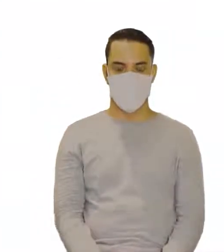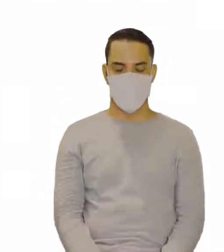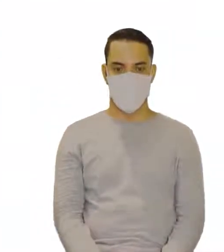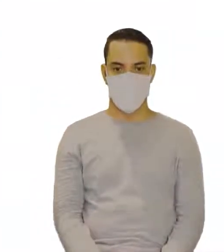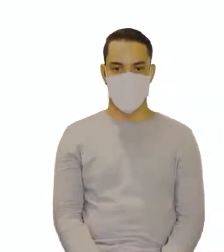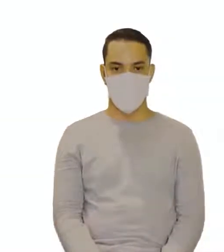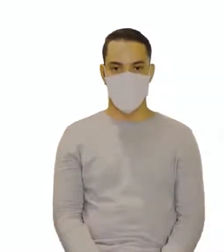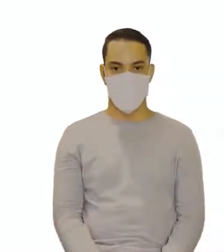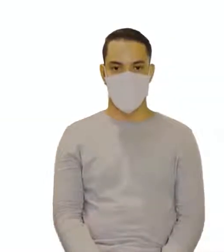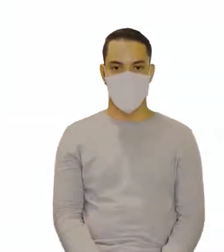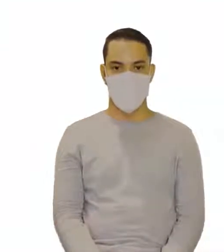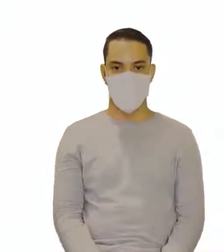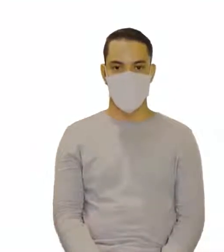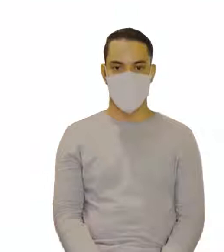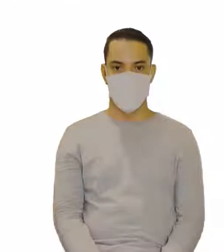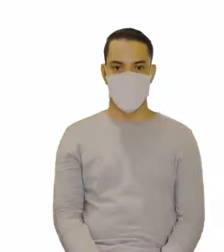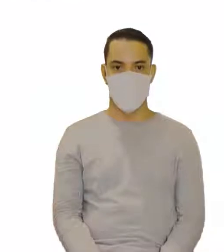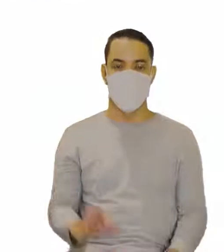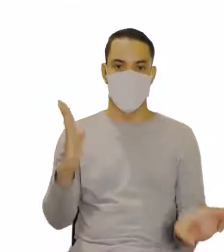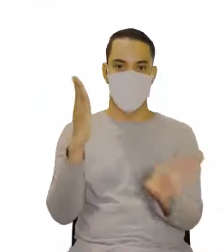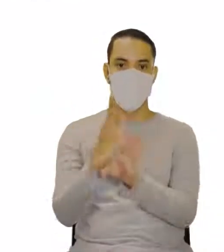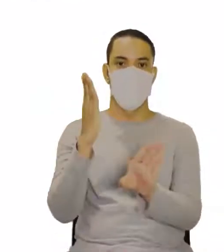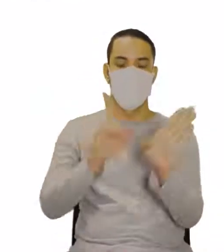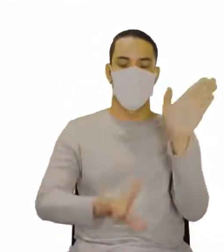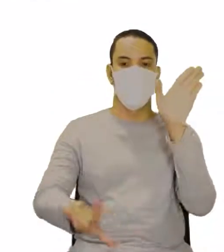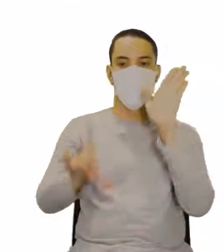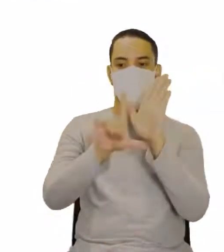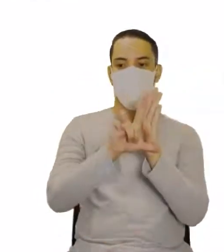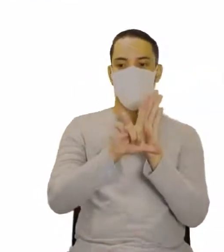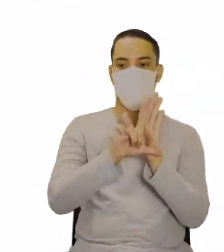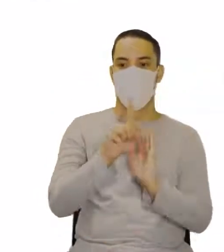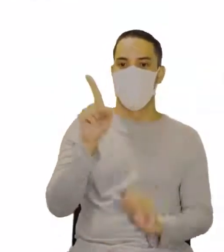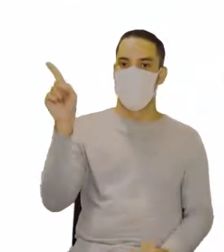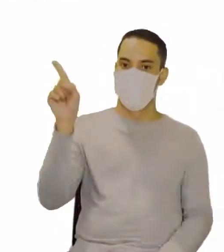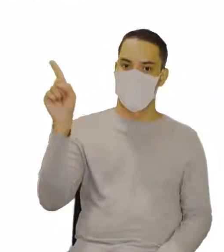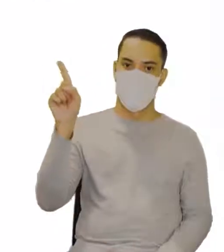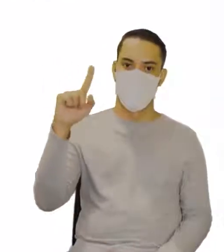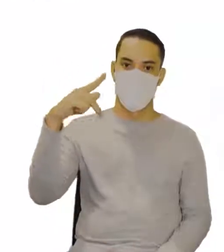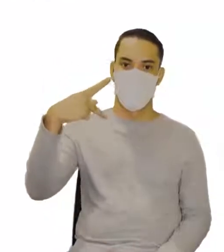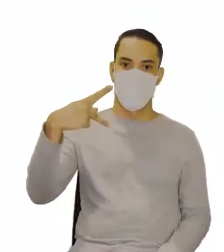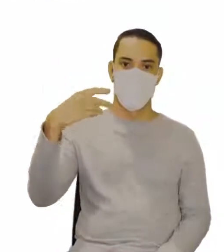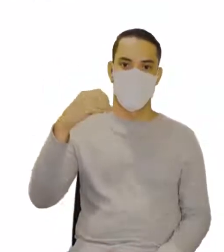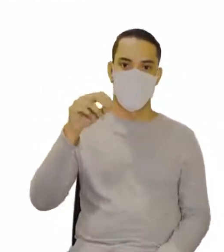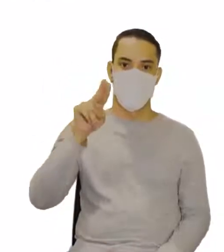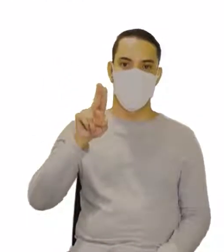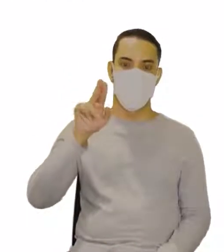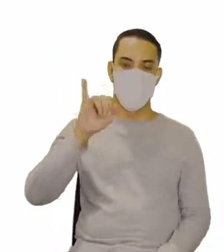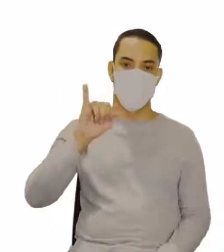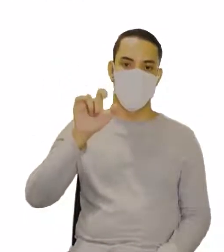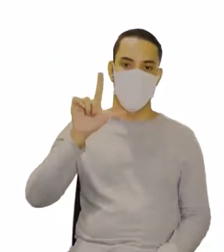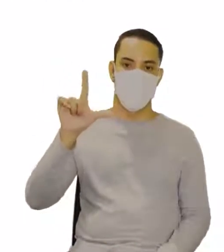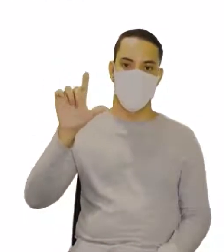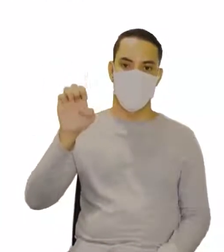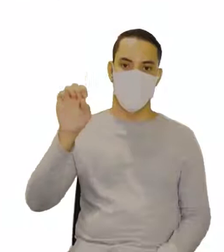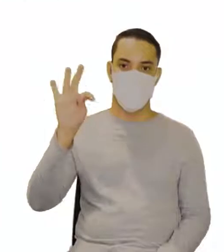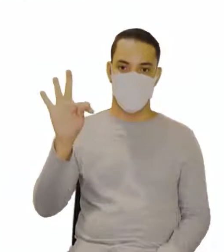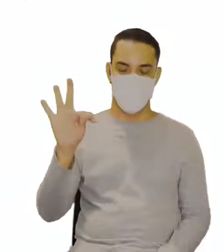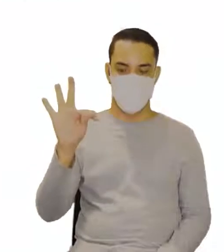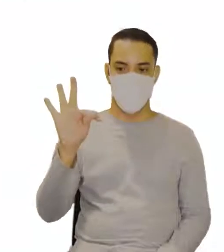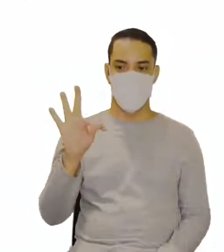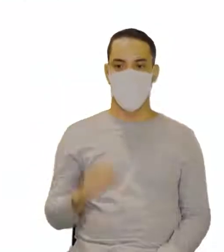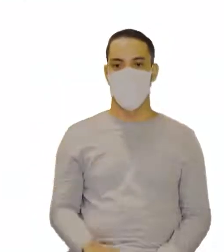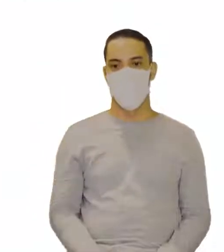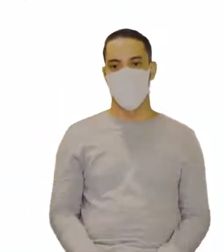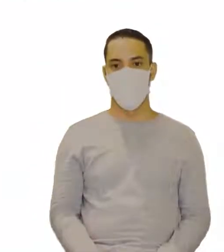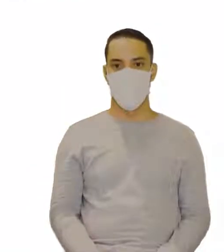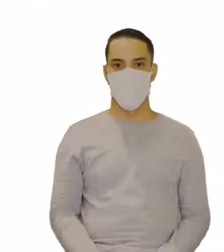podemos fazer isso daí? Através dessa lei bem aqui, ok? Ó, lei de Pouillet,